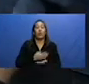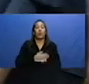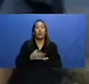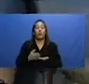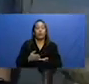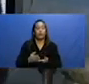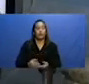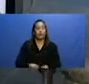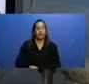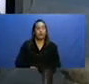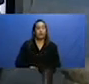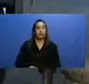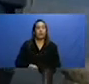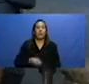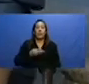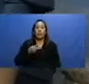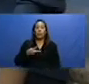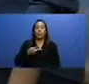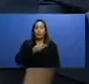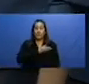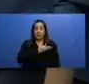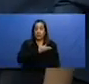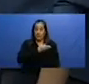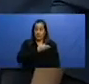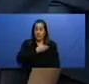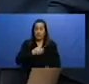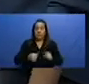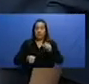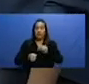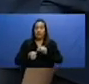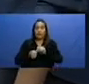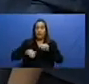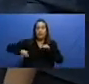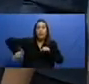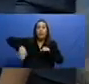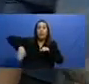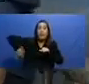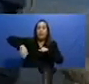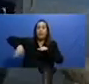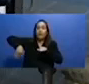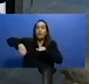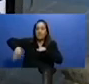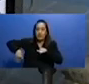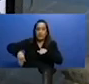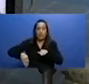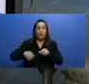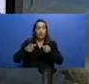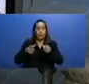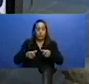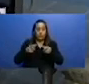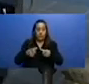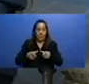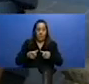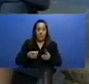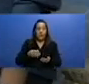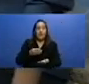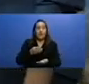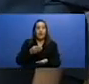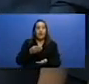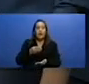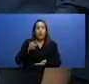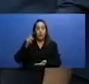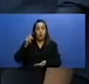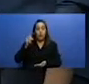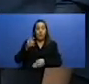Continuando. Alícia e Ana praticam natação na mesma academia. Alícia treina 5 dias